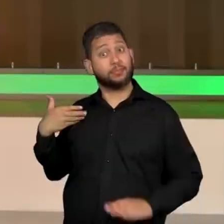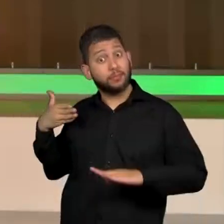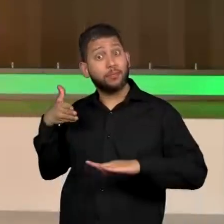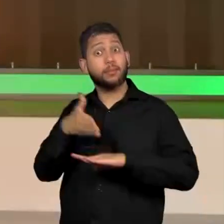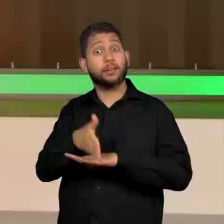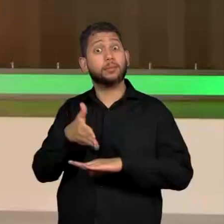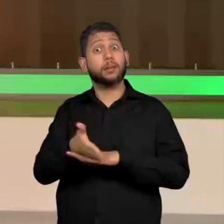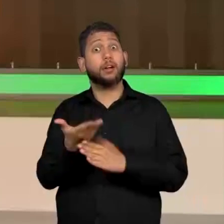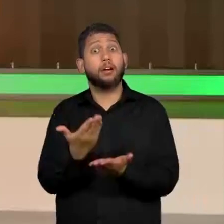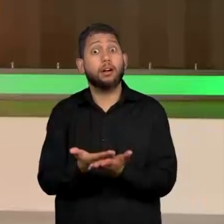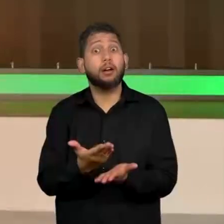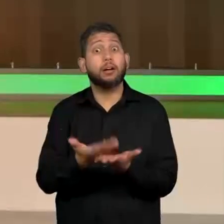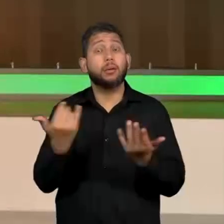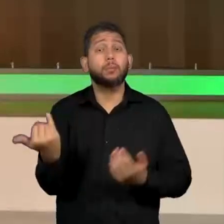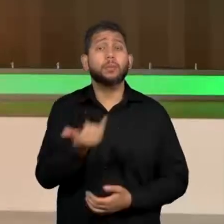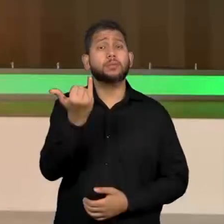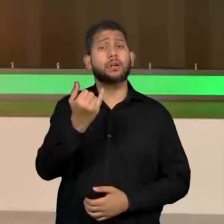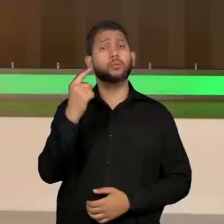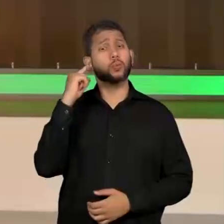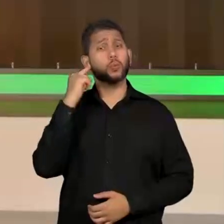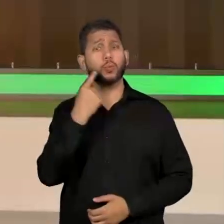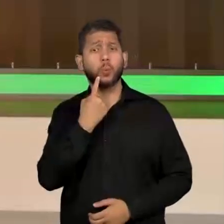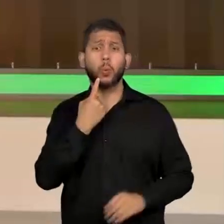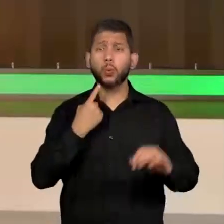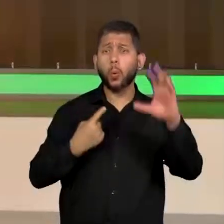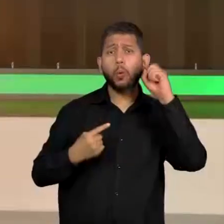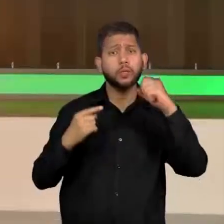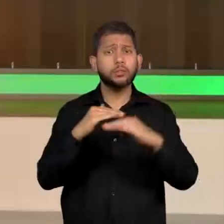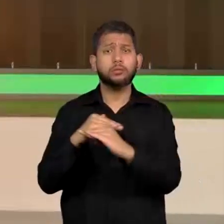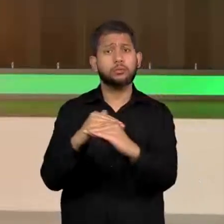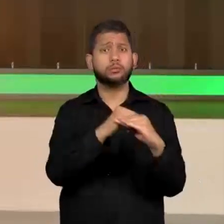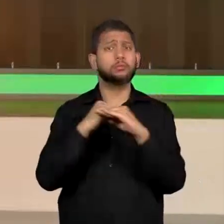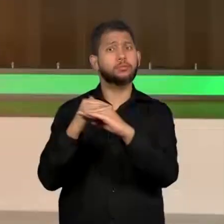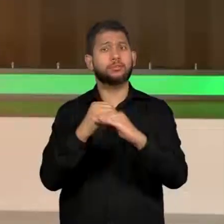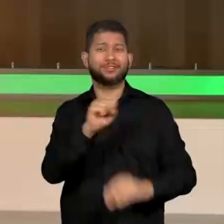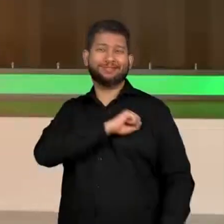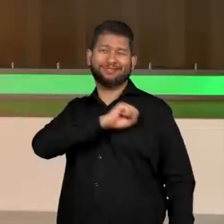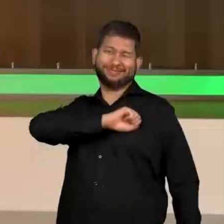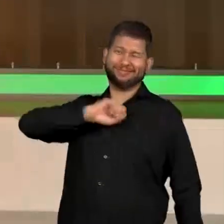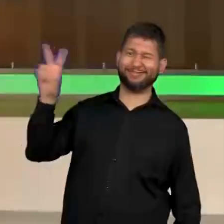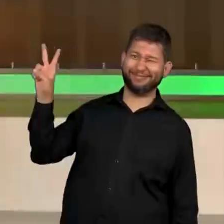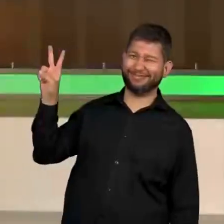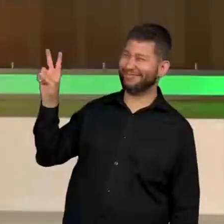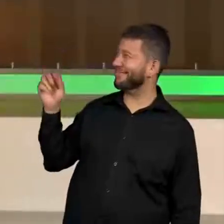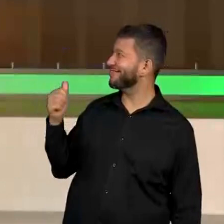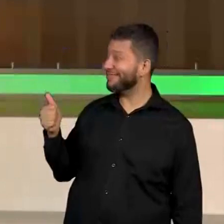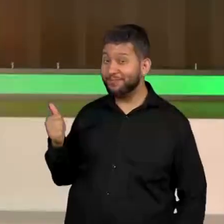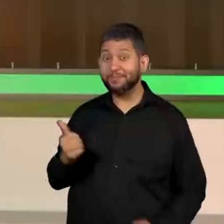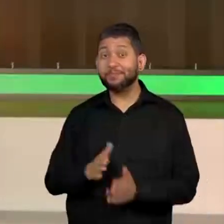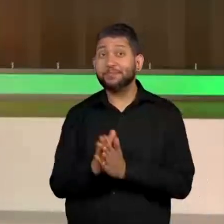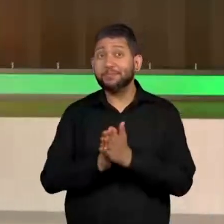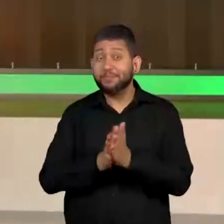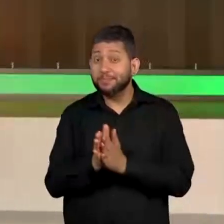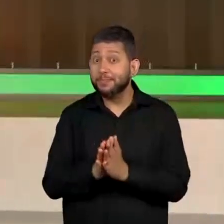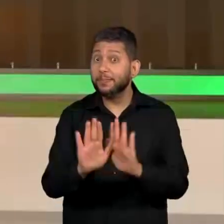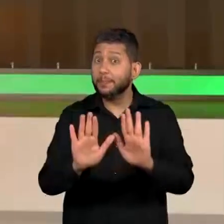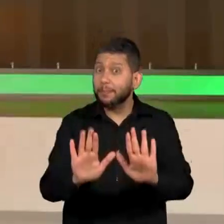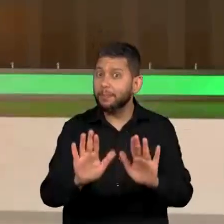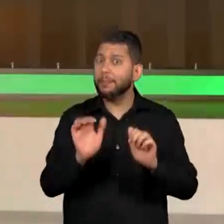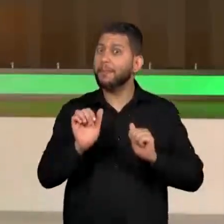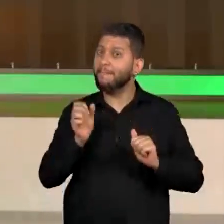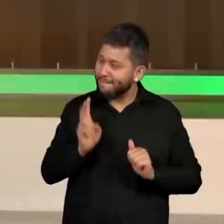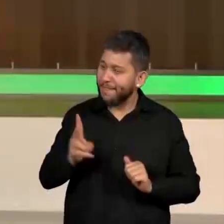Bem-vindo. E muito obrigada por essa parceria. Tamo junto!